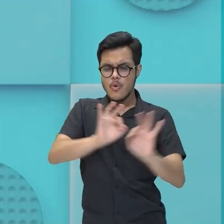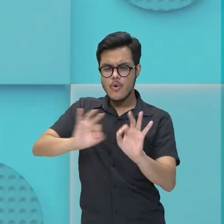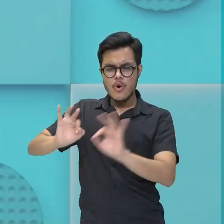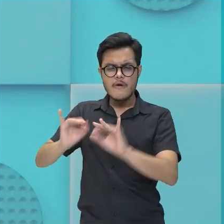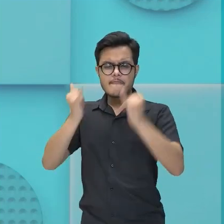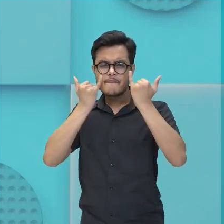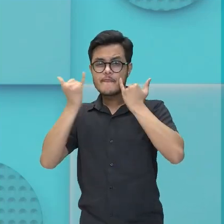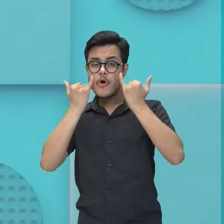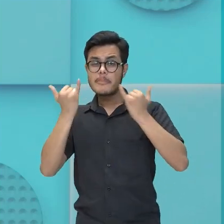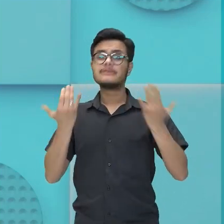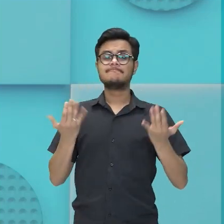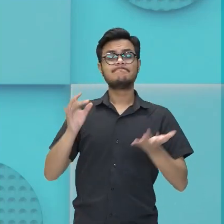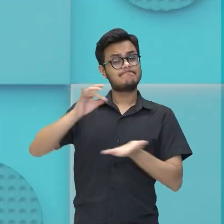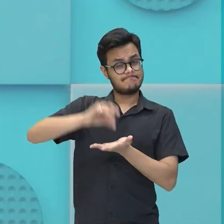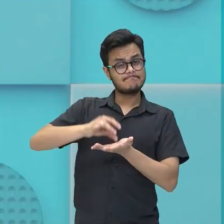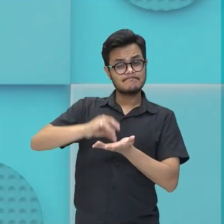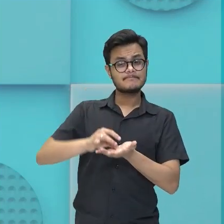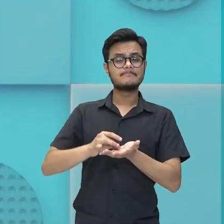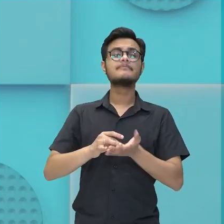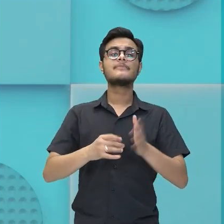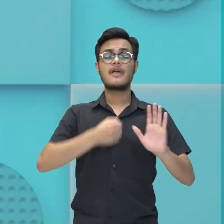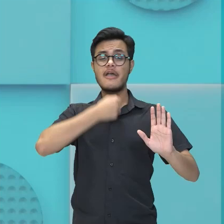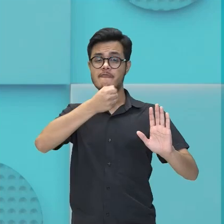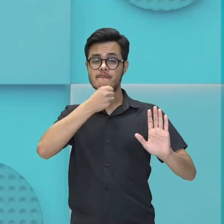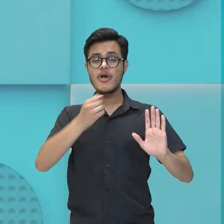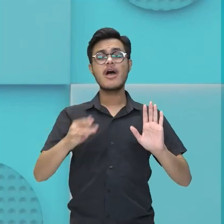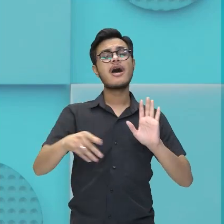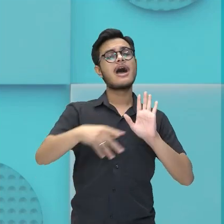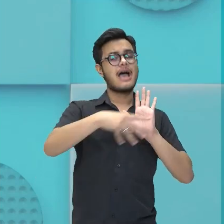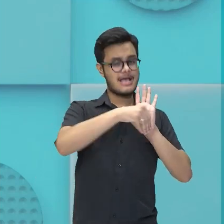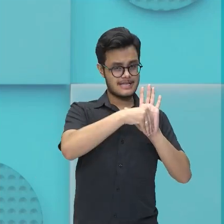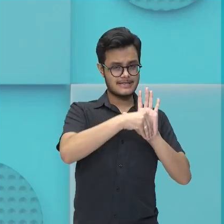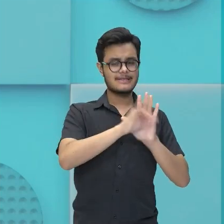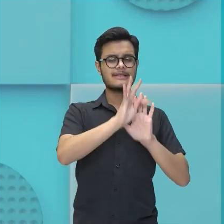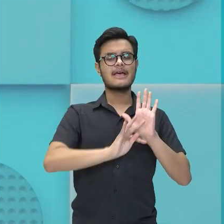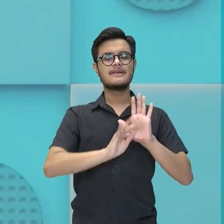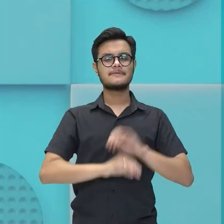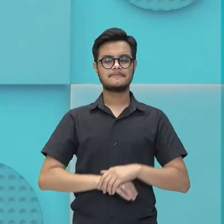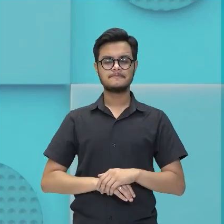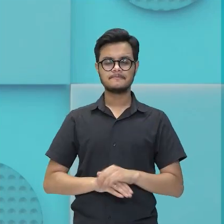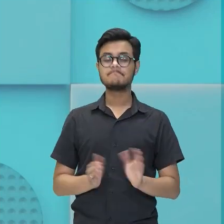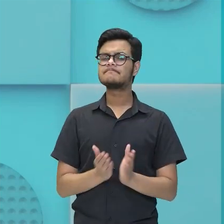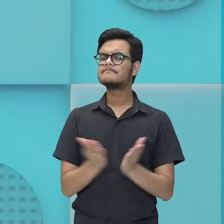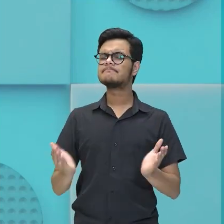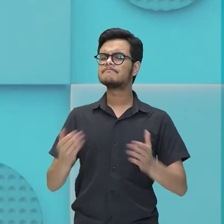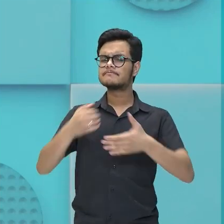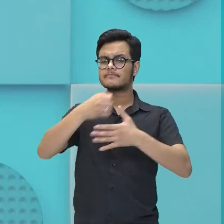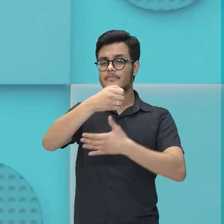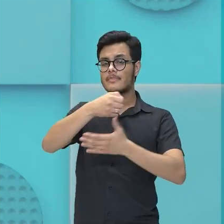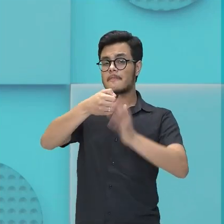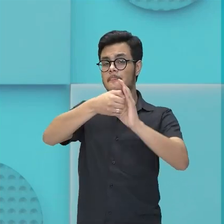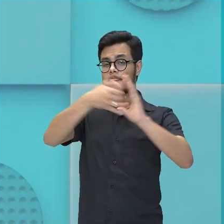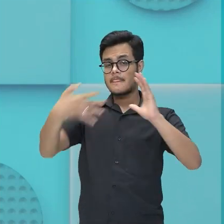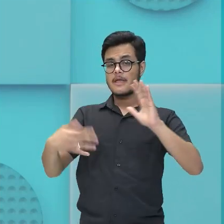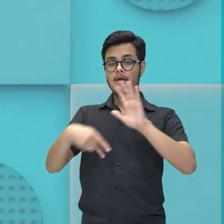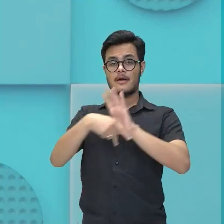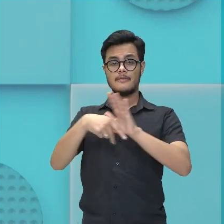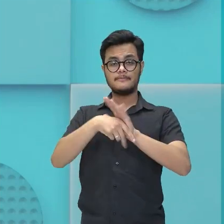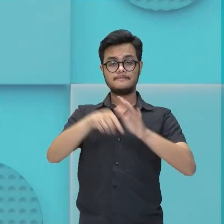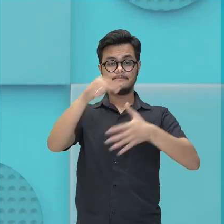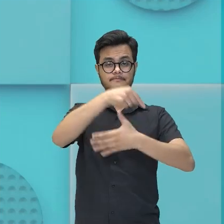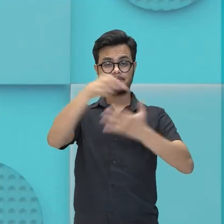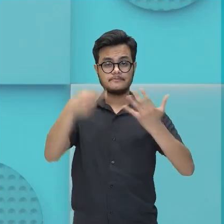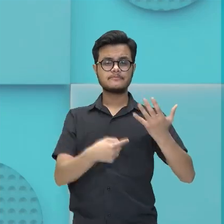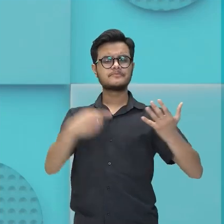e informações para a produção de uma reportagem. E quais são as características, quais marcas linguísticas nós vamos ter